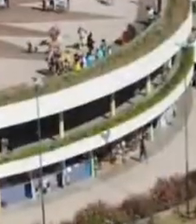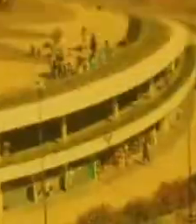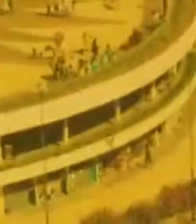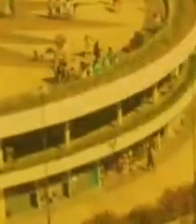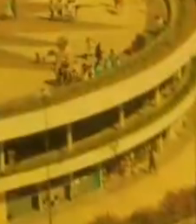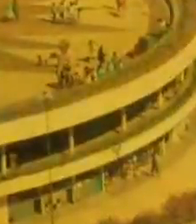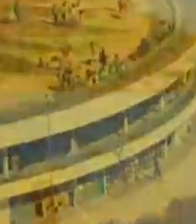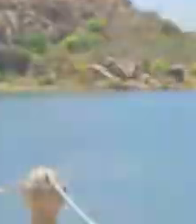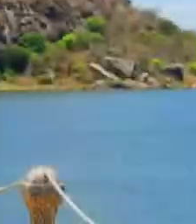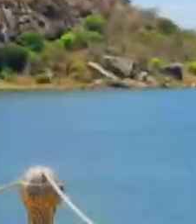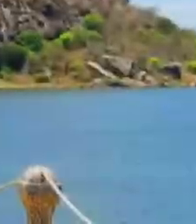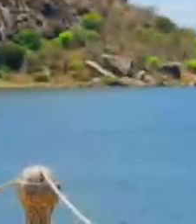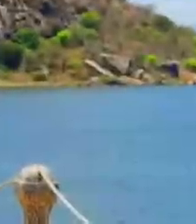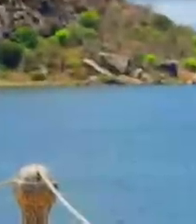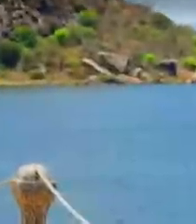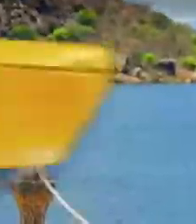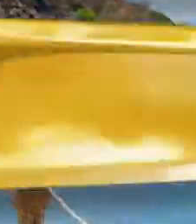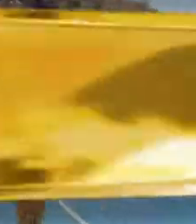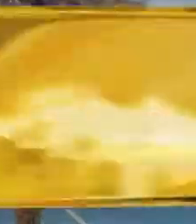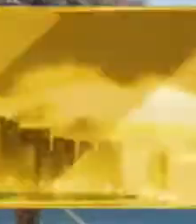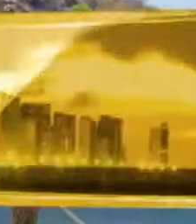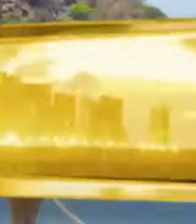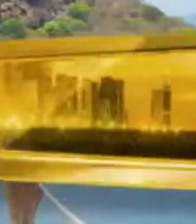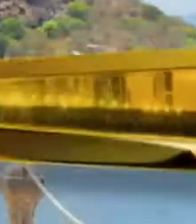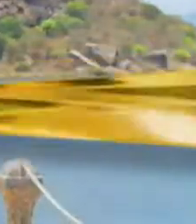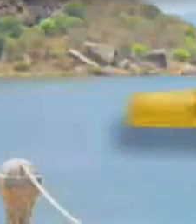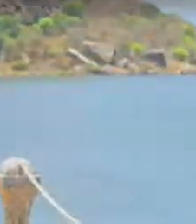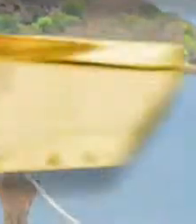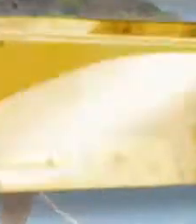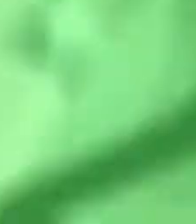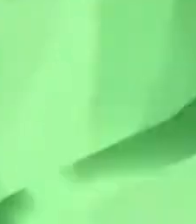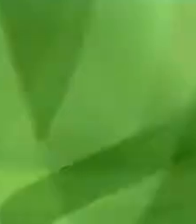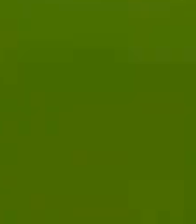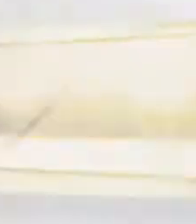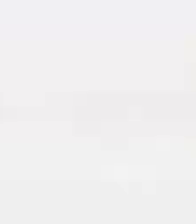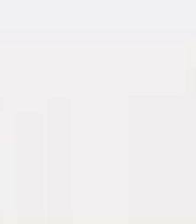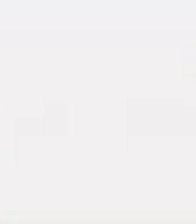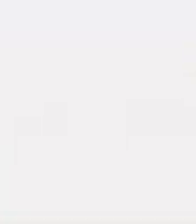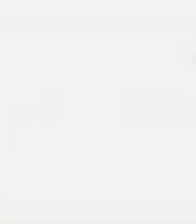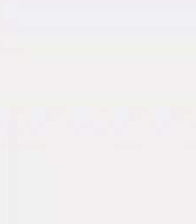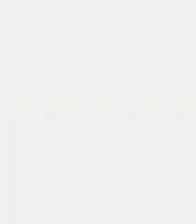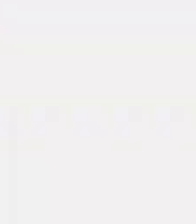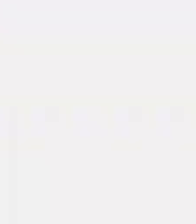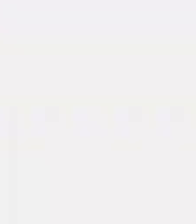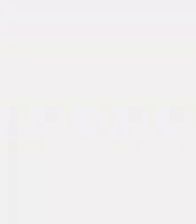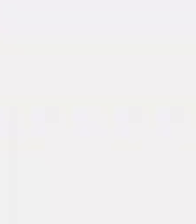você se ver melhor aqui na TV Assembleia.